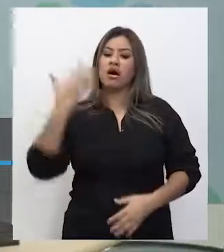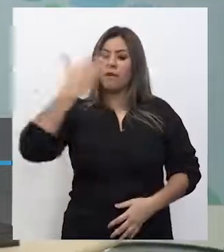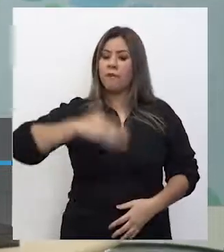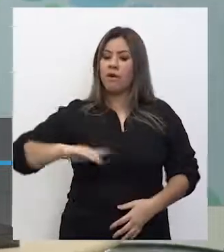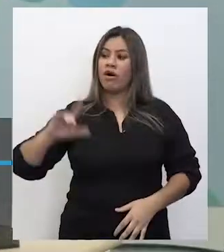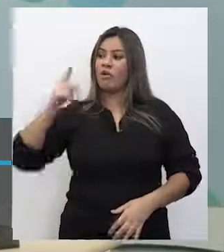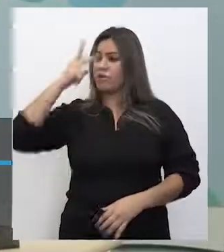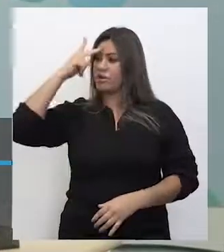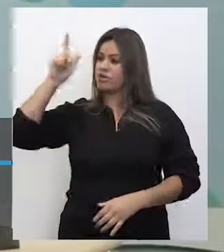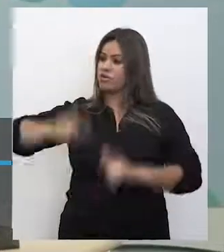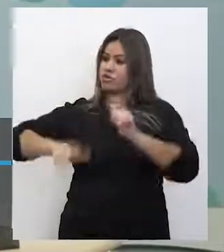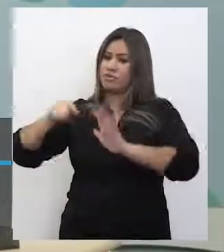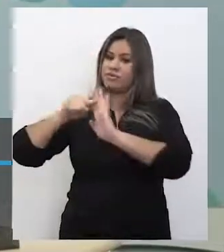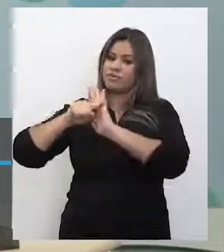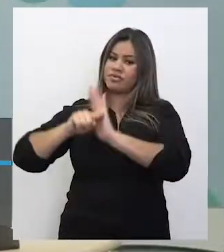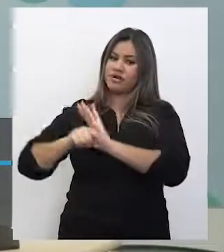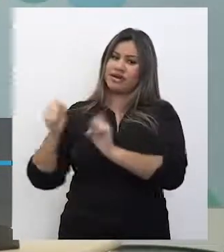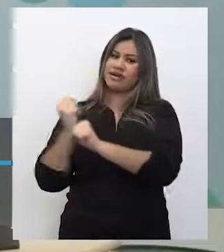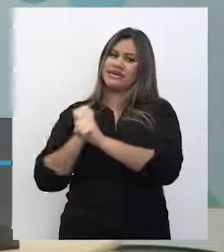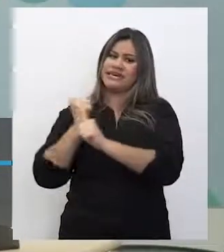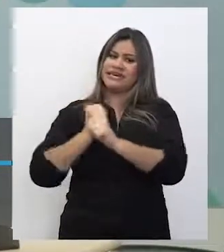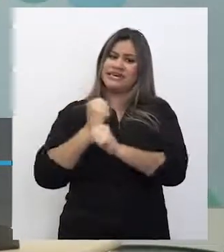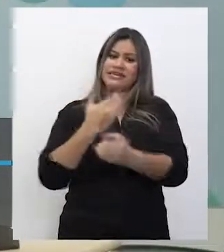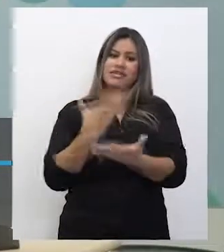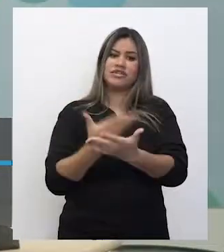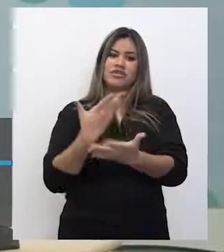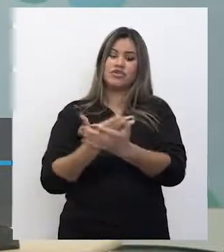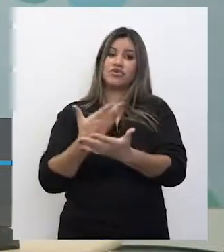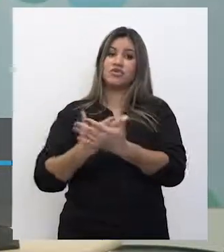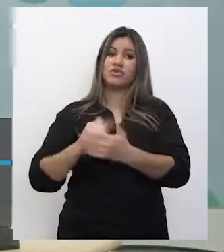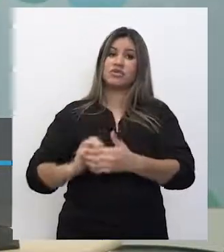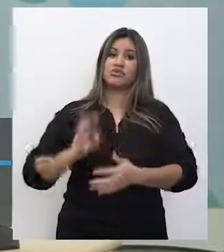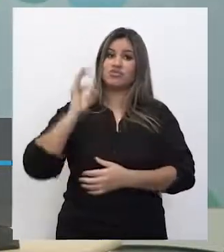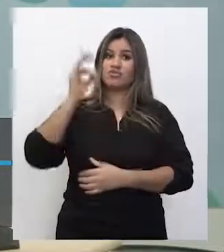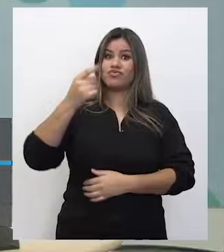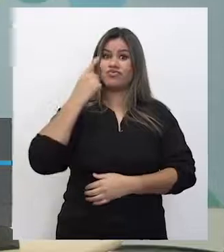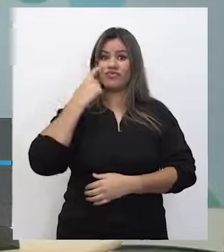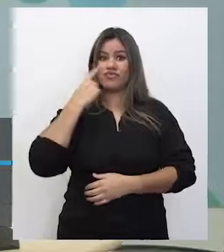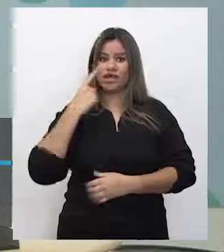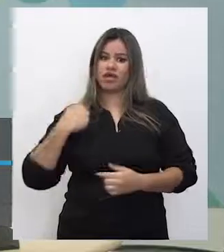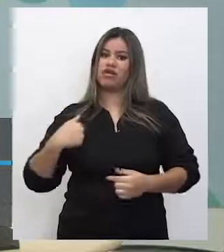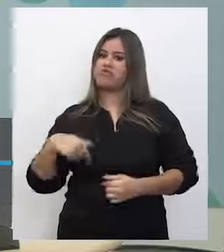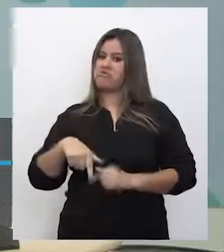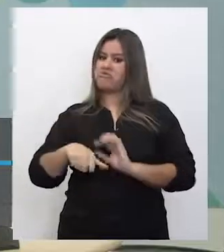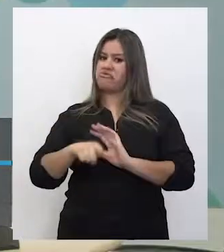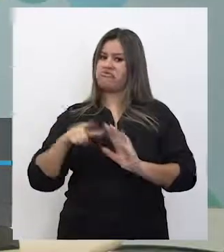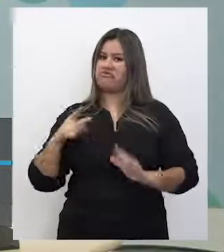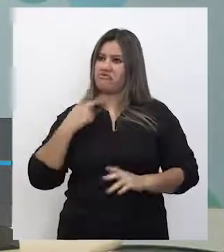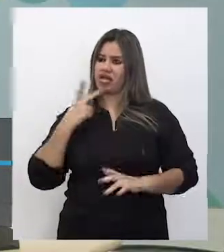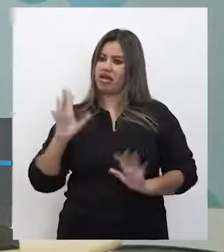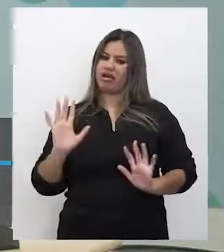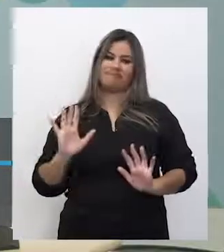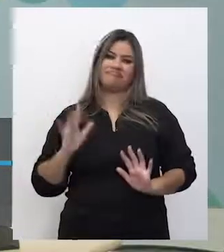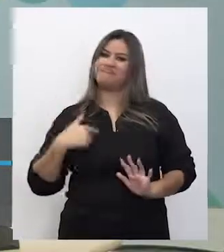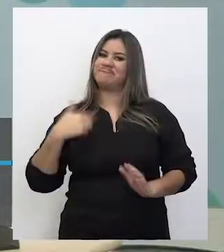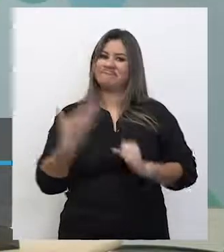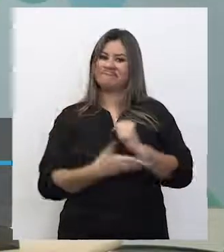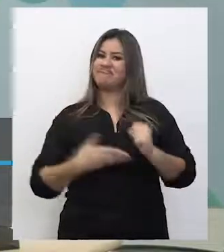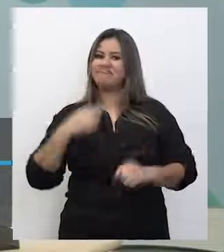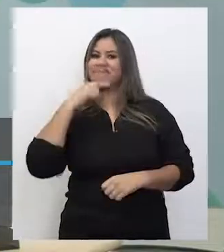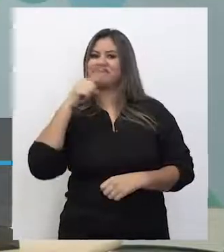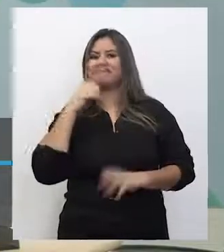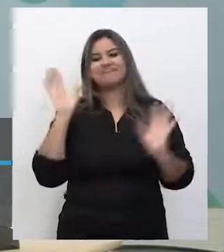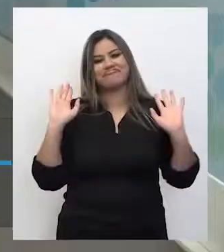um pesquisador que ele dedicou aí anos para poder prever isso, né? Eu não vou fazer isso porque eu não tenho esse embasamento